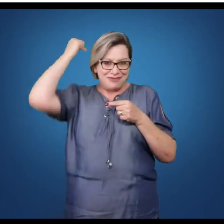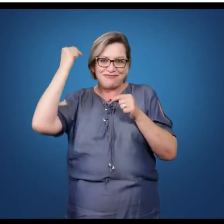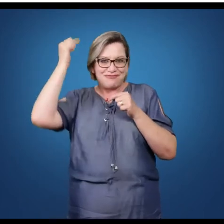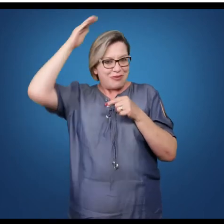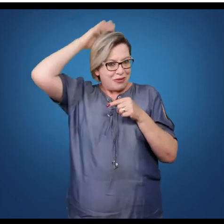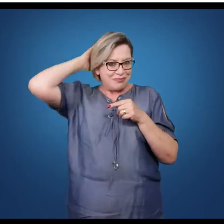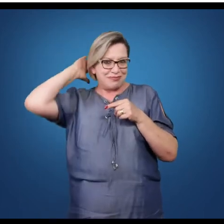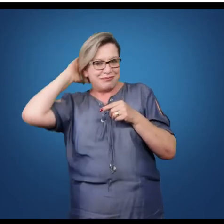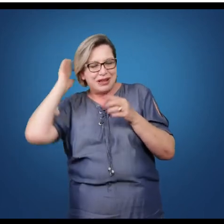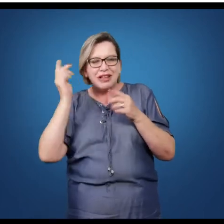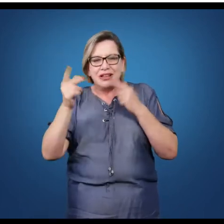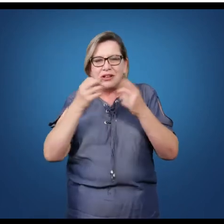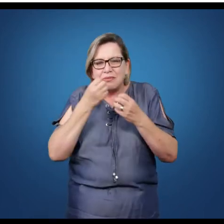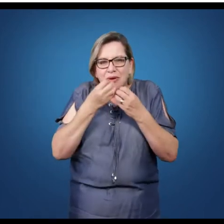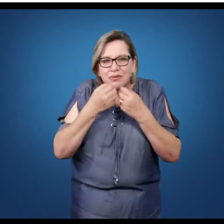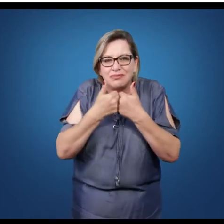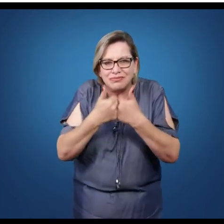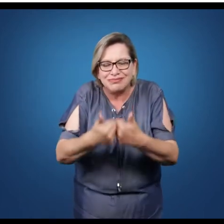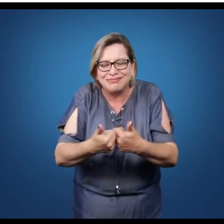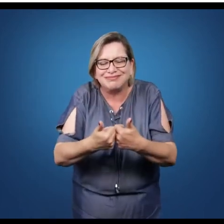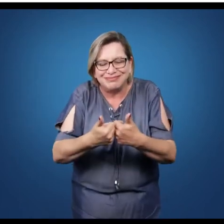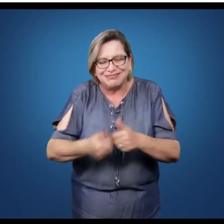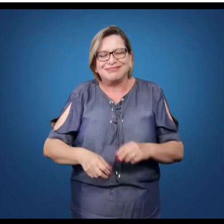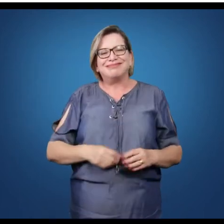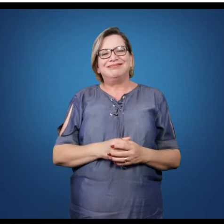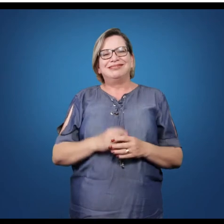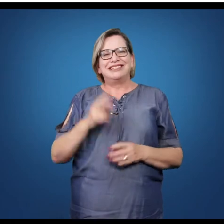Isso, muito bem. Muito bem.